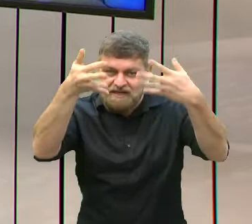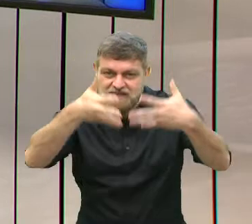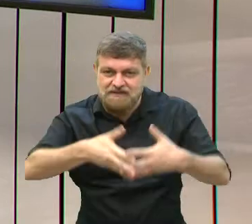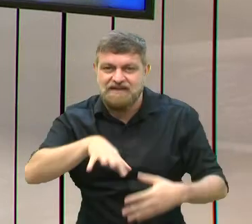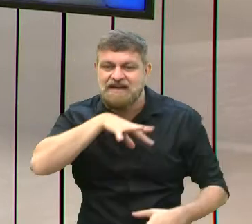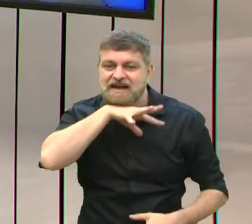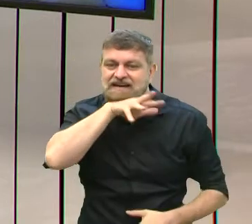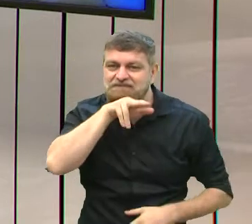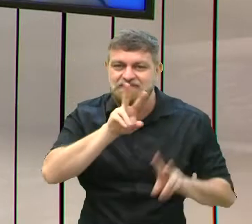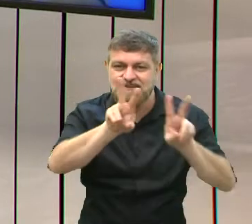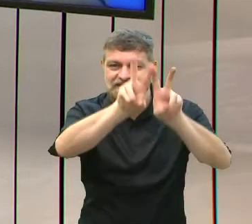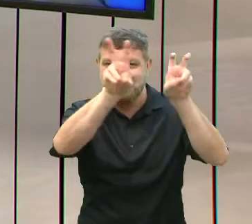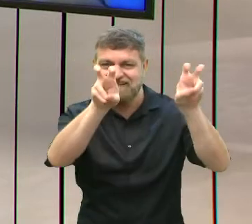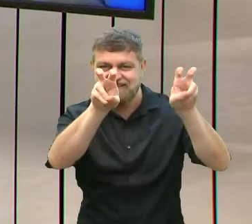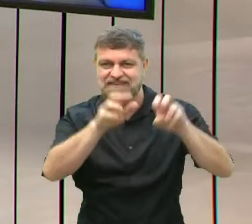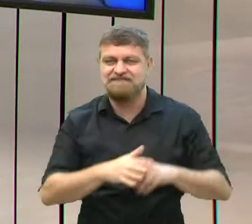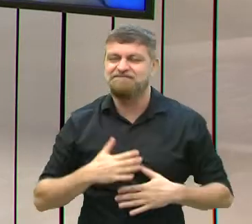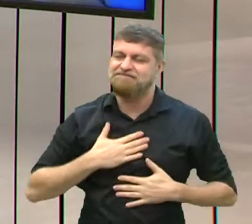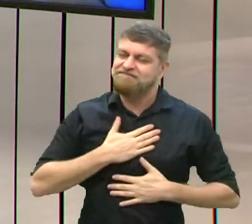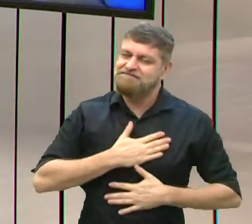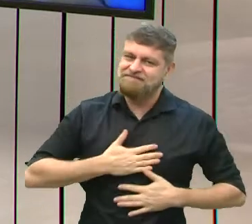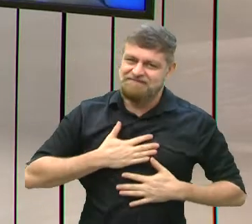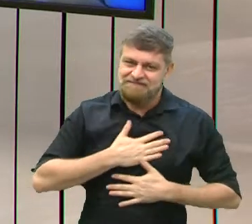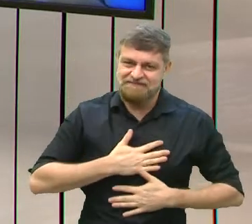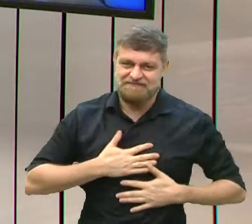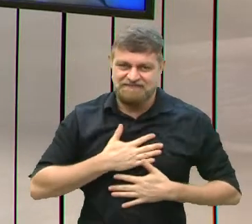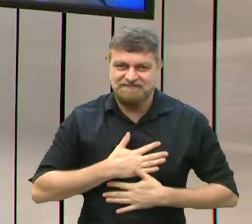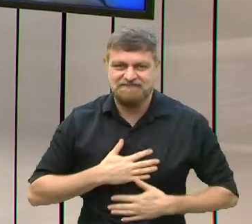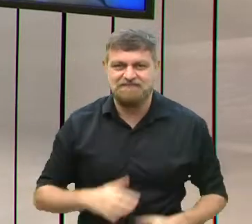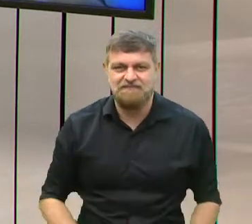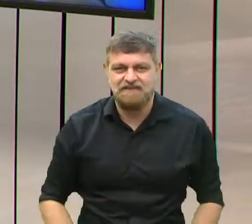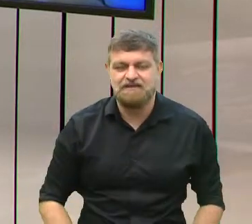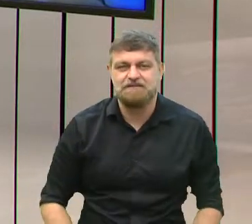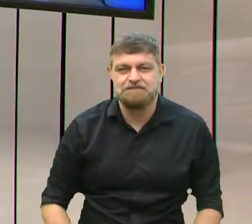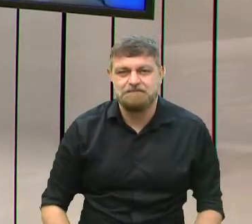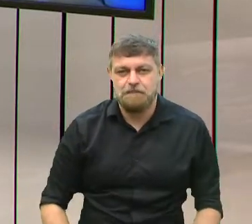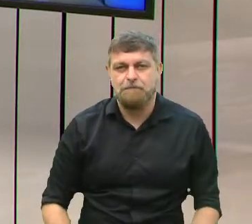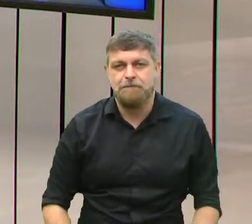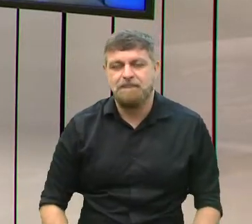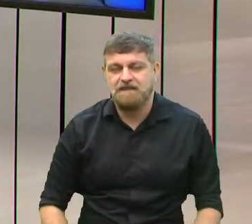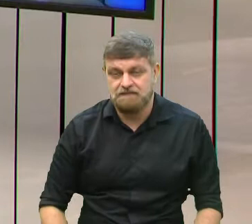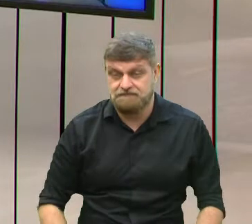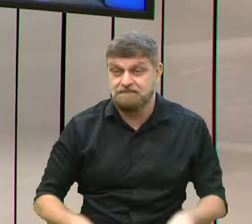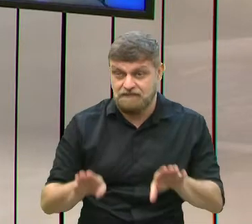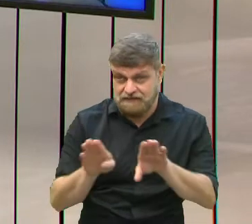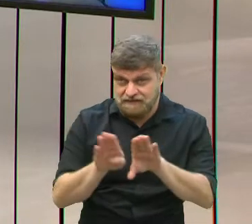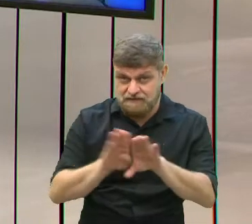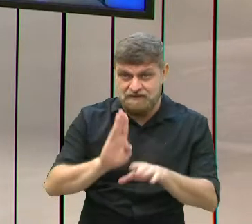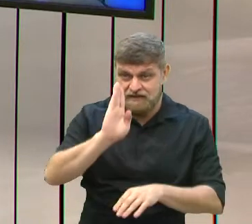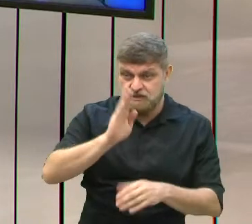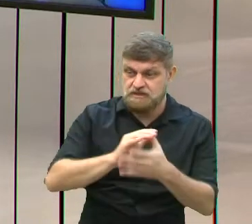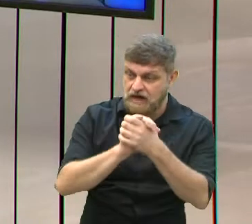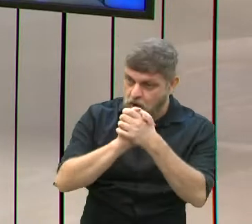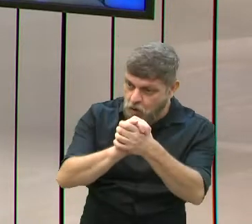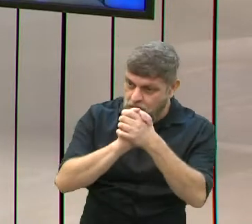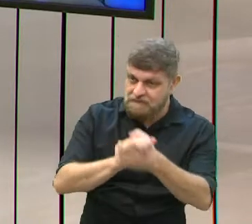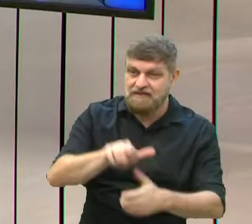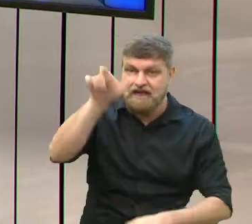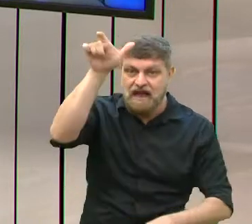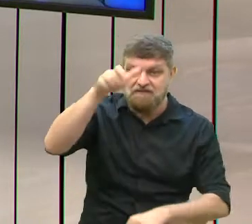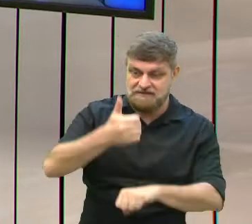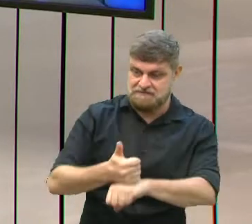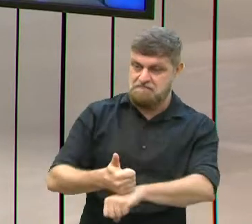desse assunto, esse tema tão agradável, né? Que Muito bom. agradável, viu, Denise? Inclusive, já parabenizando a senhora